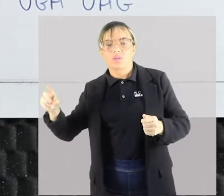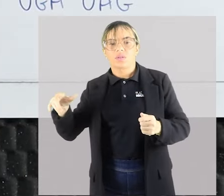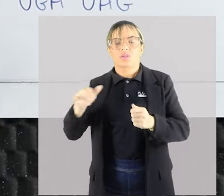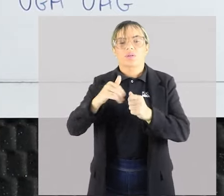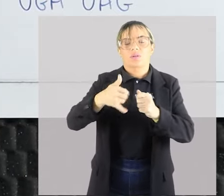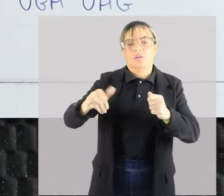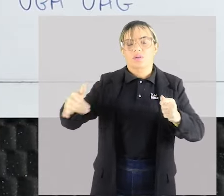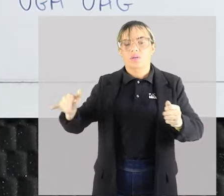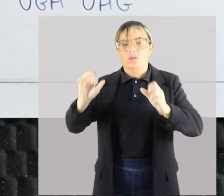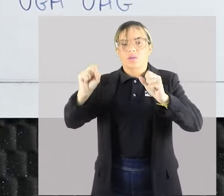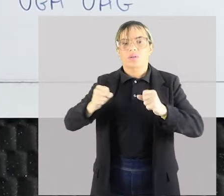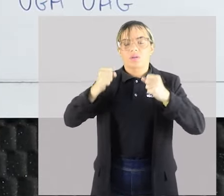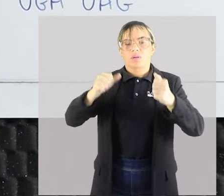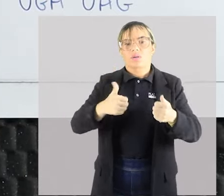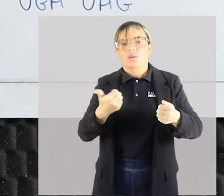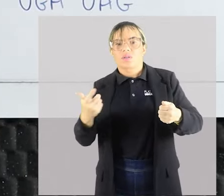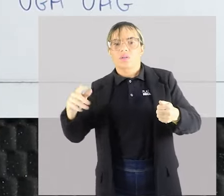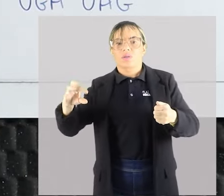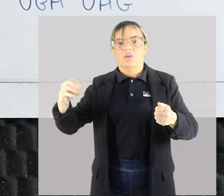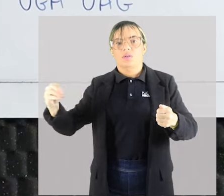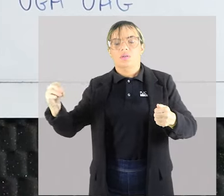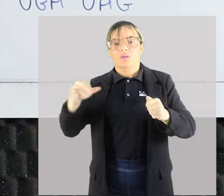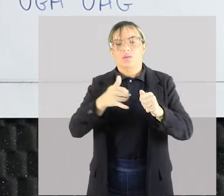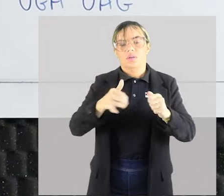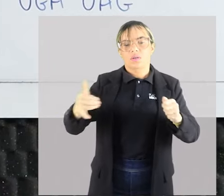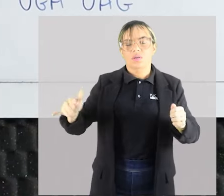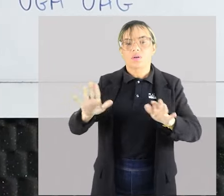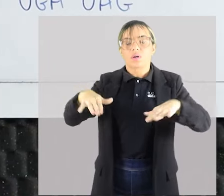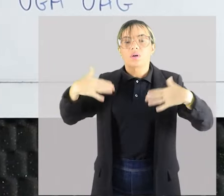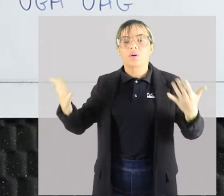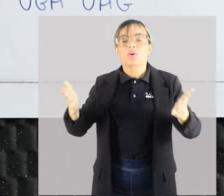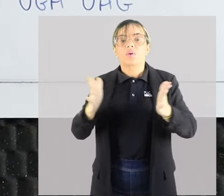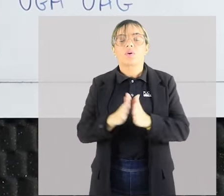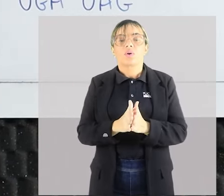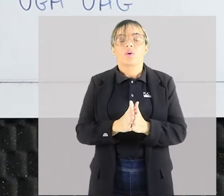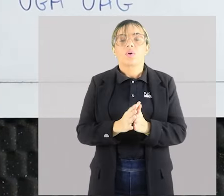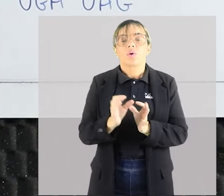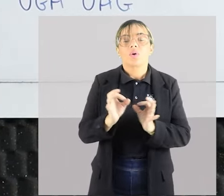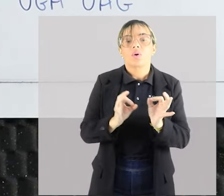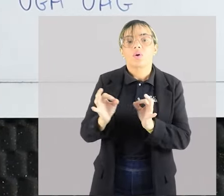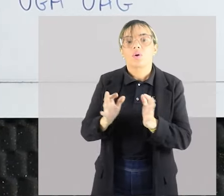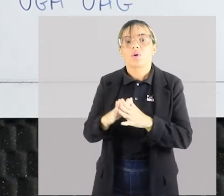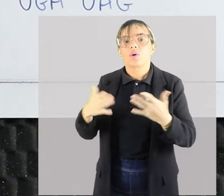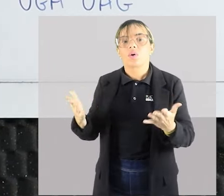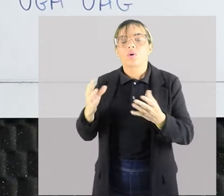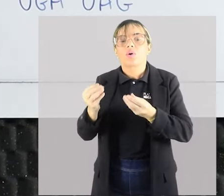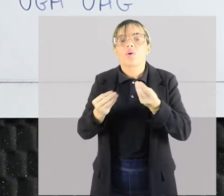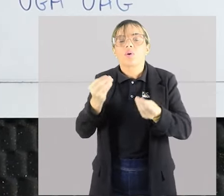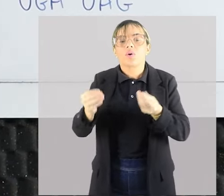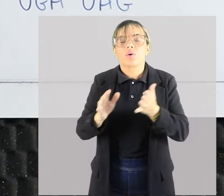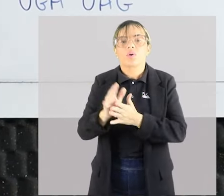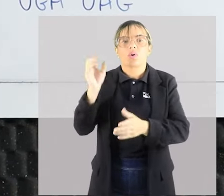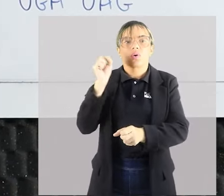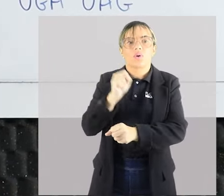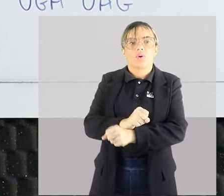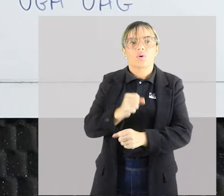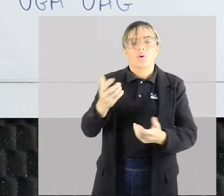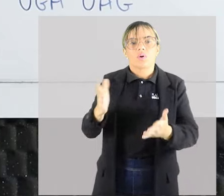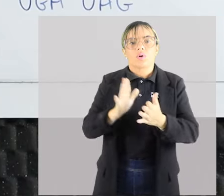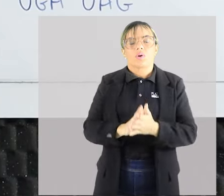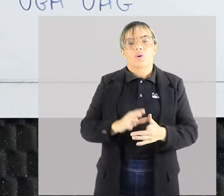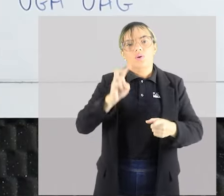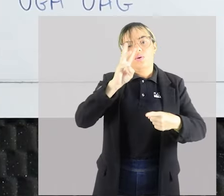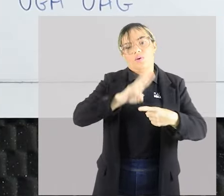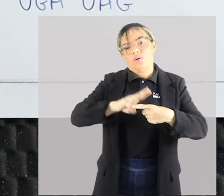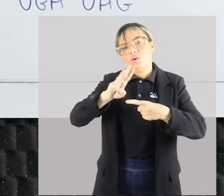né pode ter ali 150 e o que que determina que vai parar de fazer essa proteína os codons